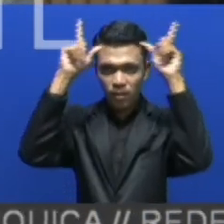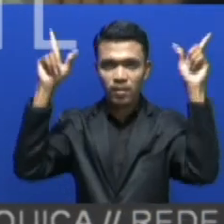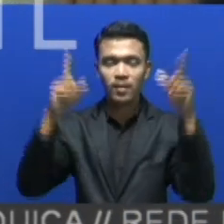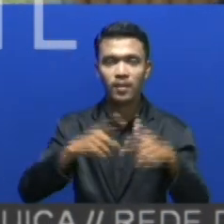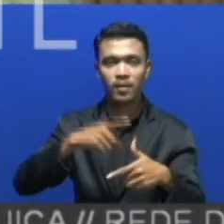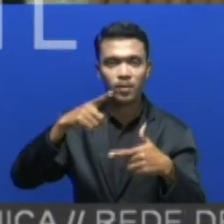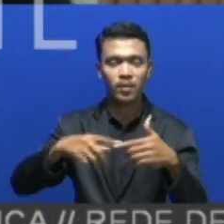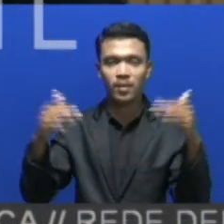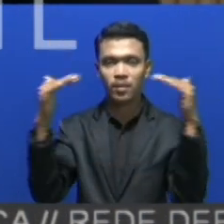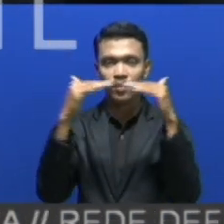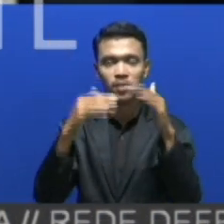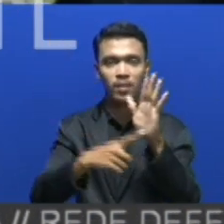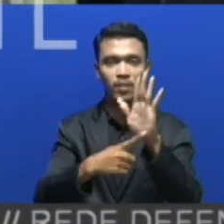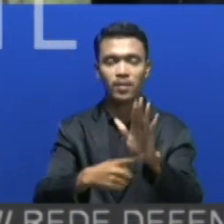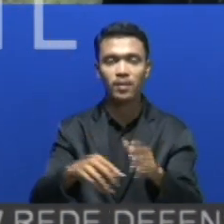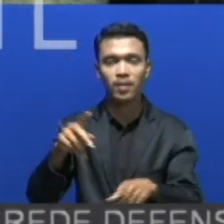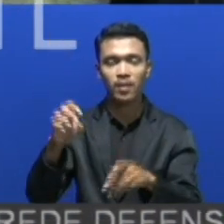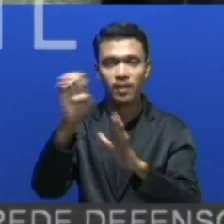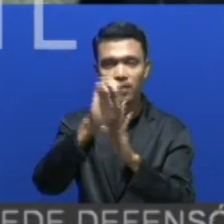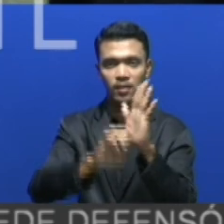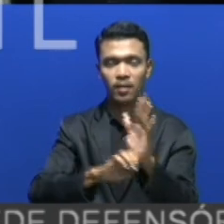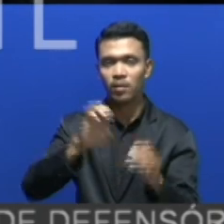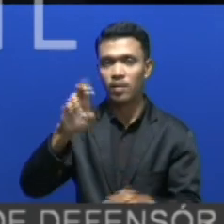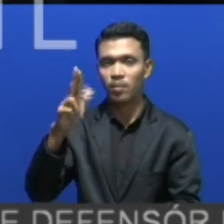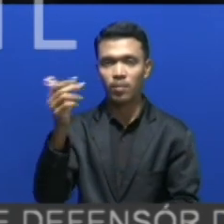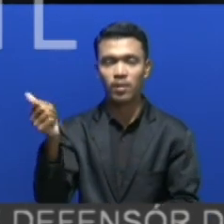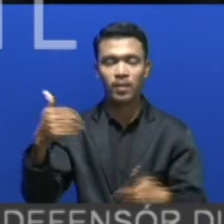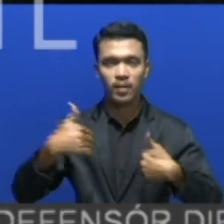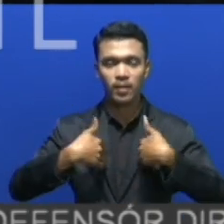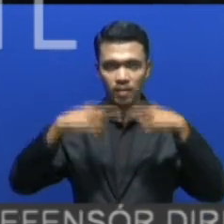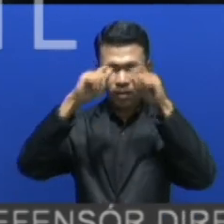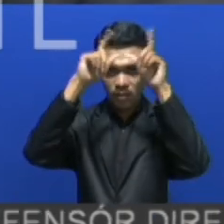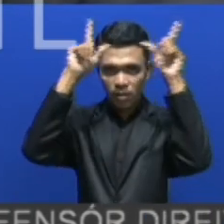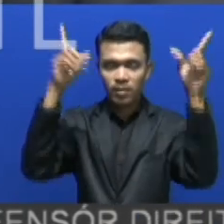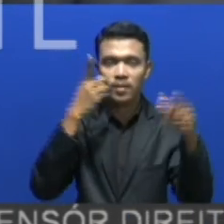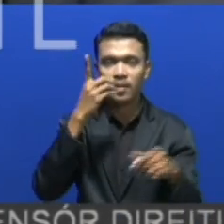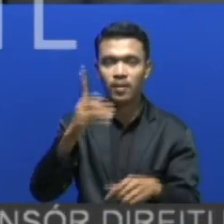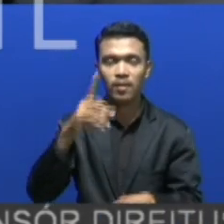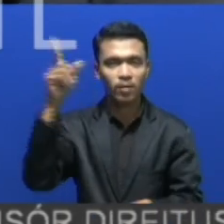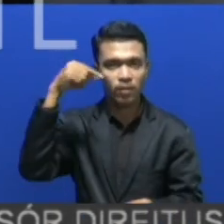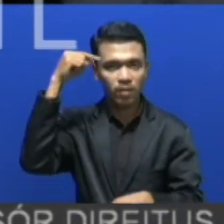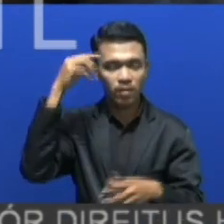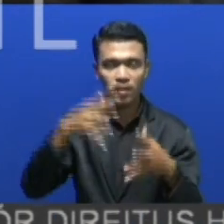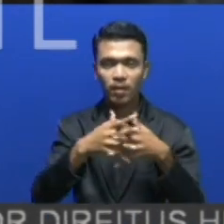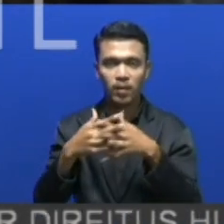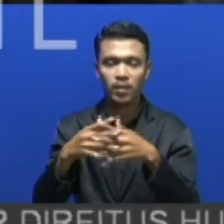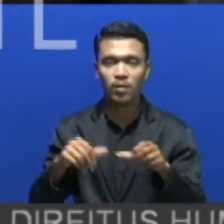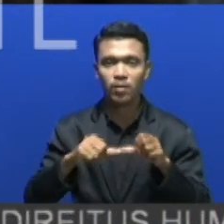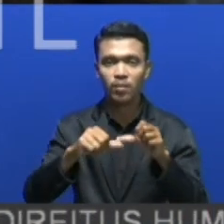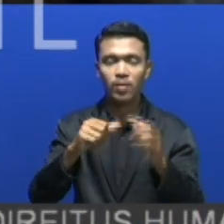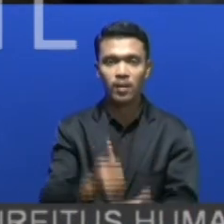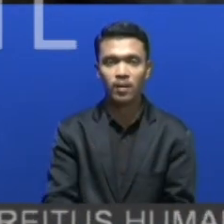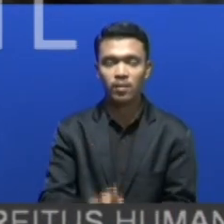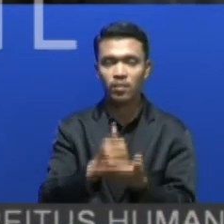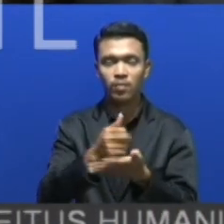encontro, representa o governo Estados Unidos da América e Timor-Leste na Teten. O governo América, pronto no Fatin, ajuda o povo e o setor